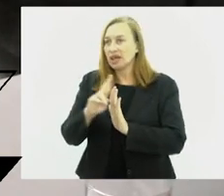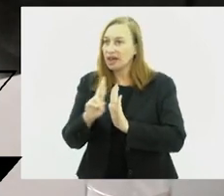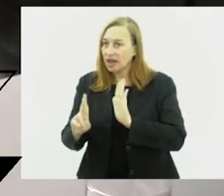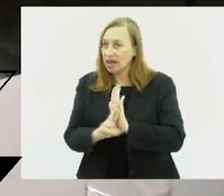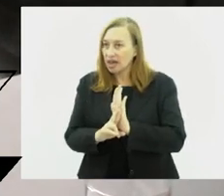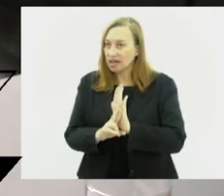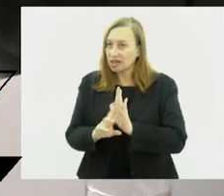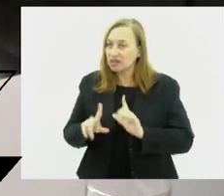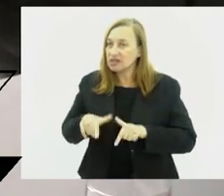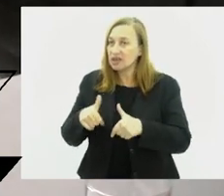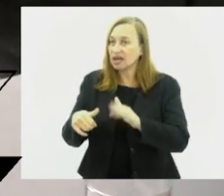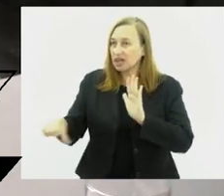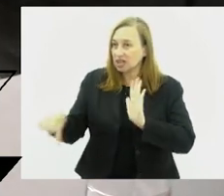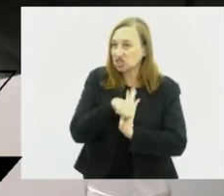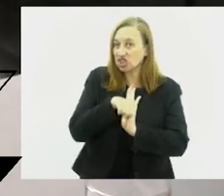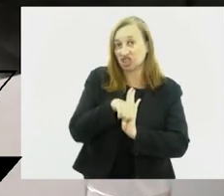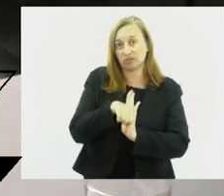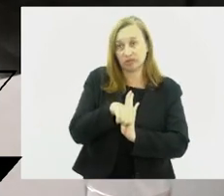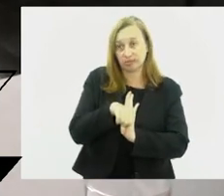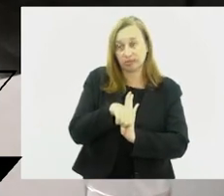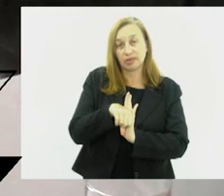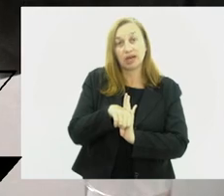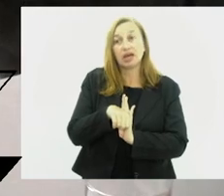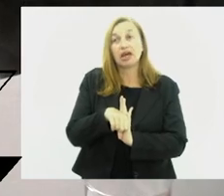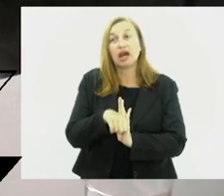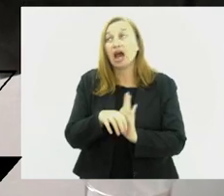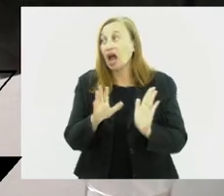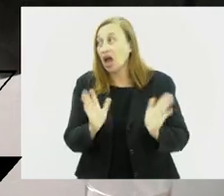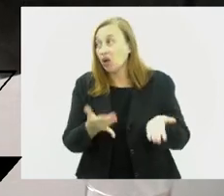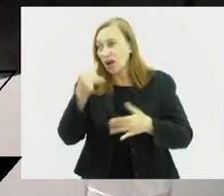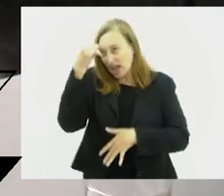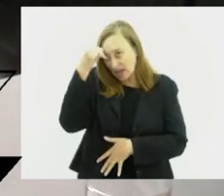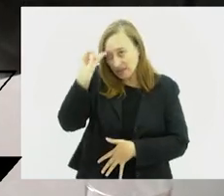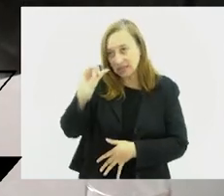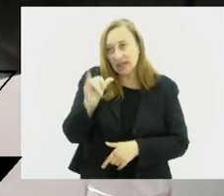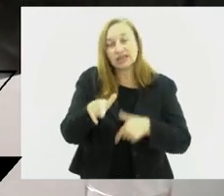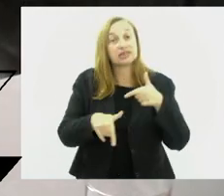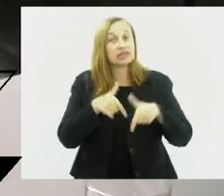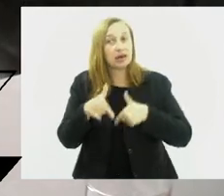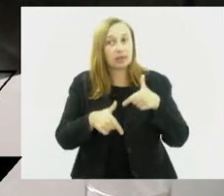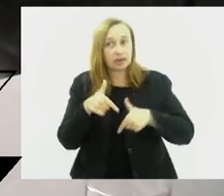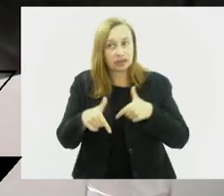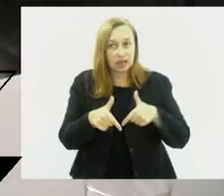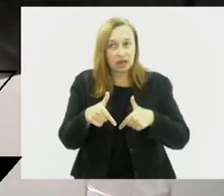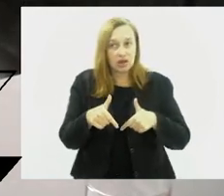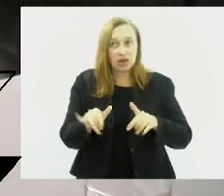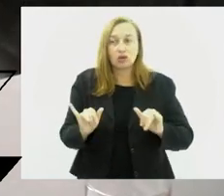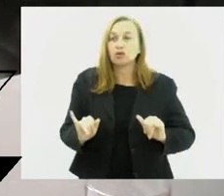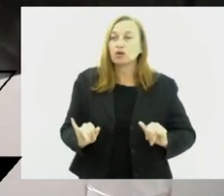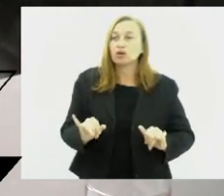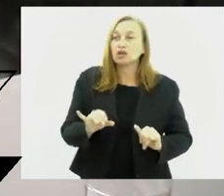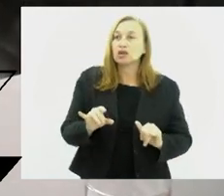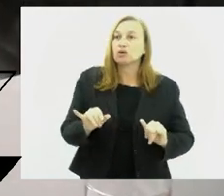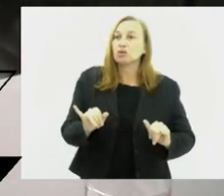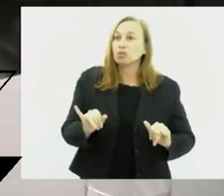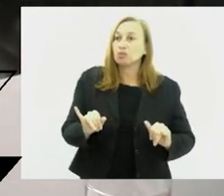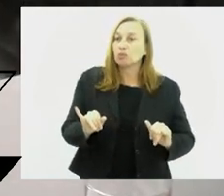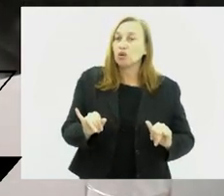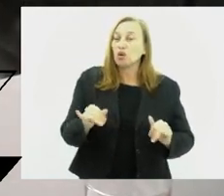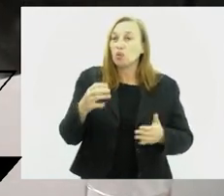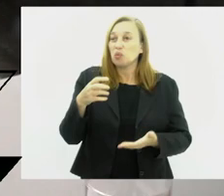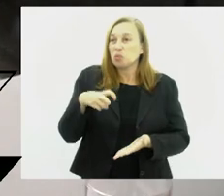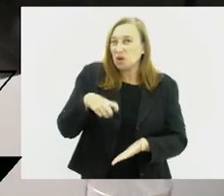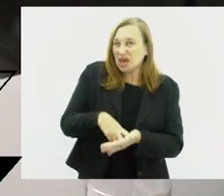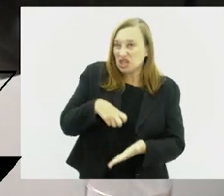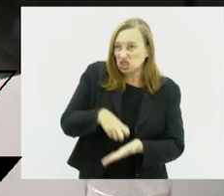que vai ser um crime de prevaricação. Agora, evitar trabalhar com a dor, que é lei por lei, punição por